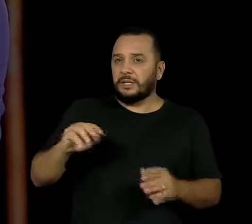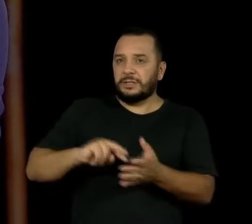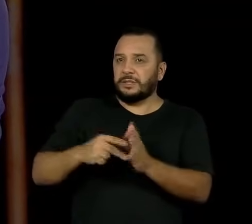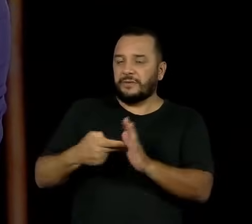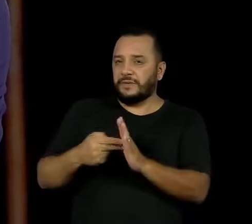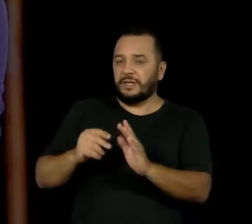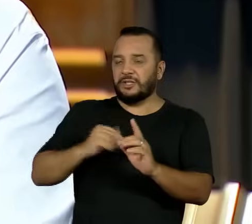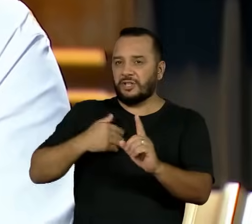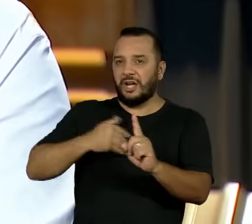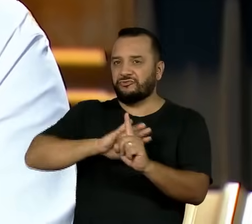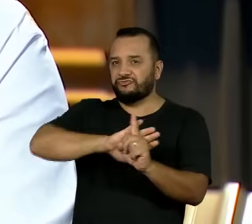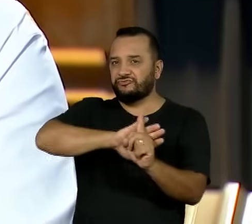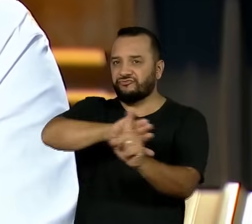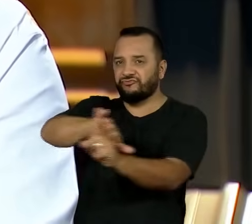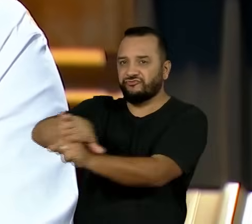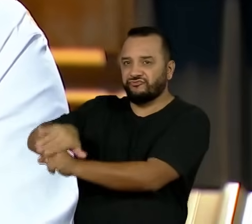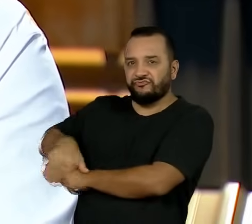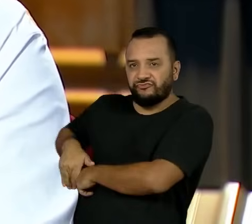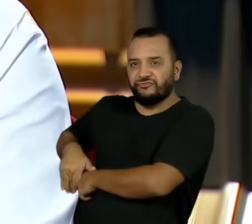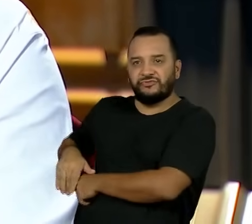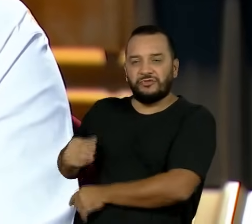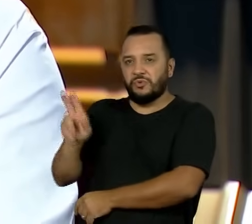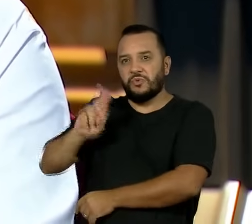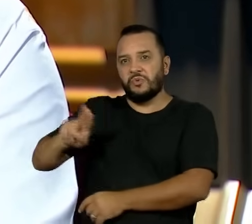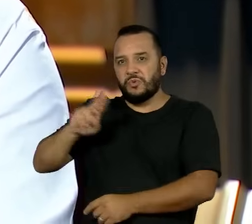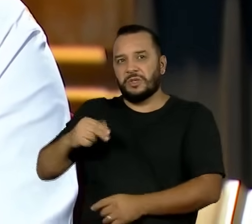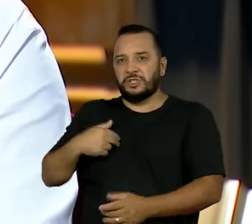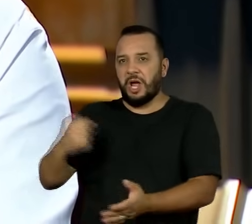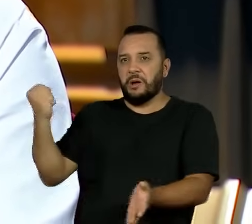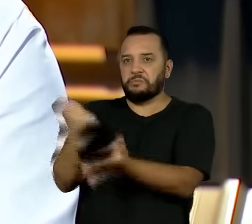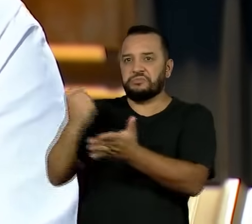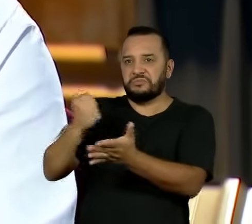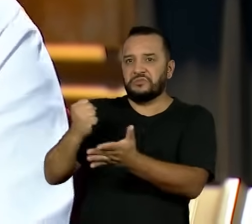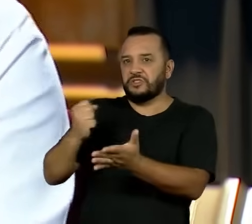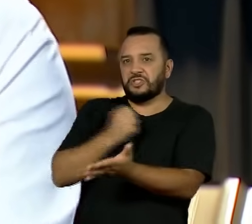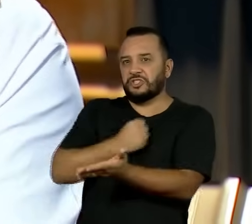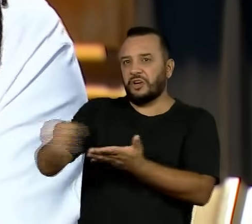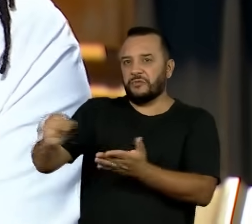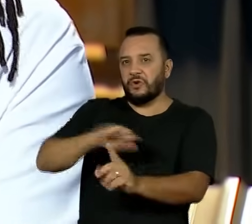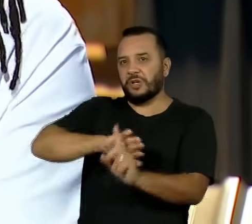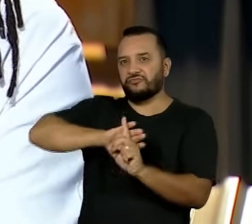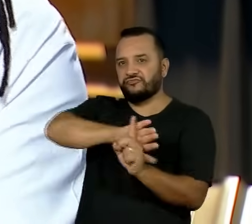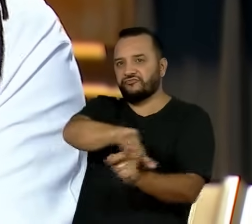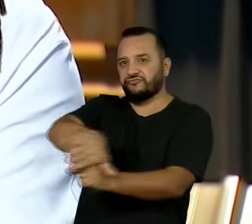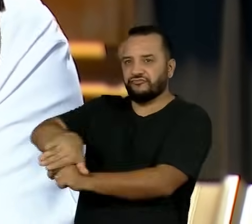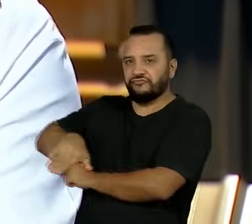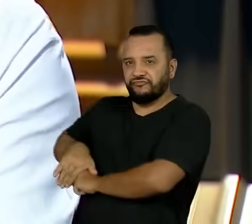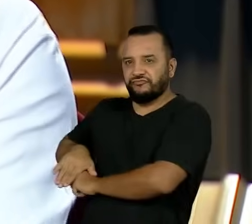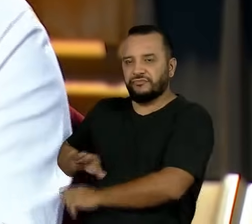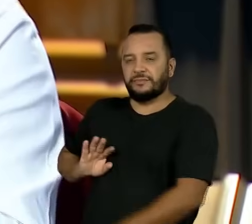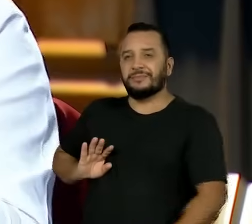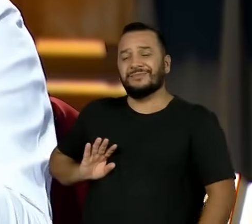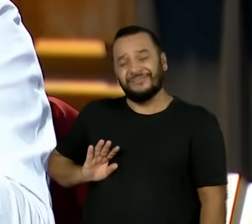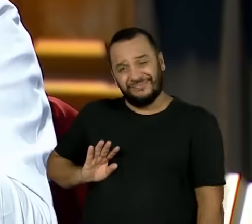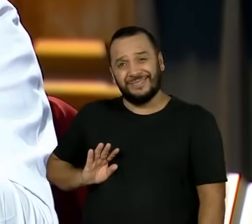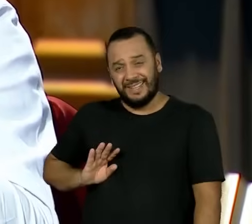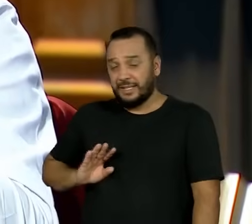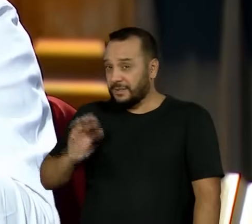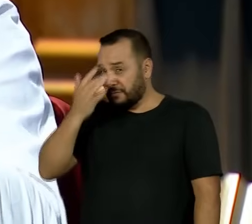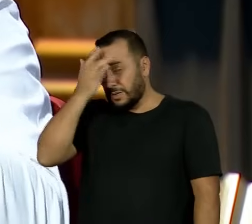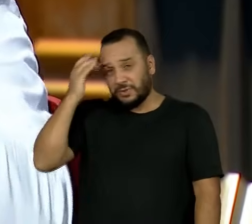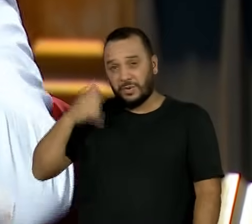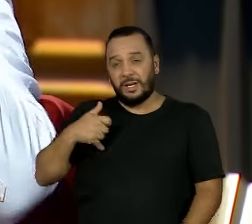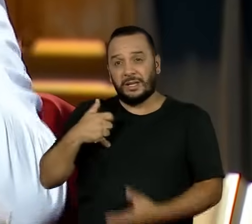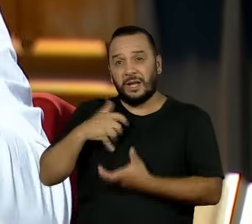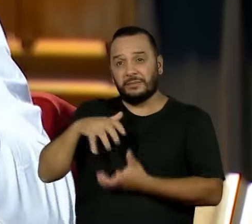E no mais, Brasil, encostado. antigamente tinha um carimbo, né? Pronto. Agora, tanto é, quando a gente vai falar sobre envelhecimento, a gente fala,